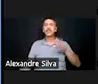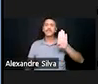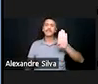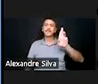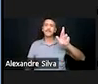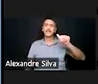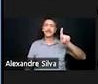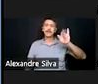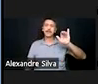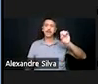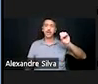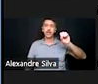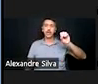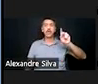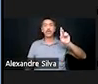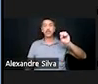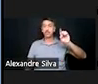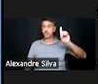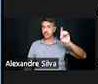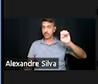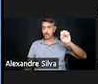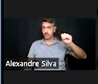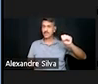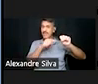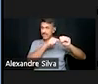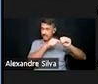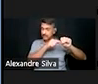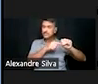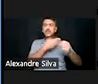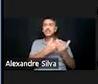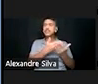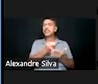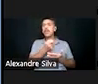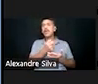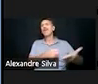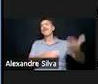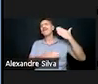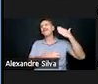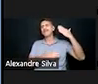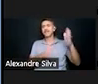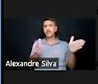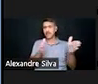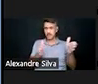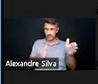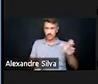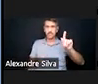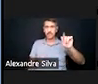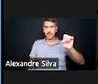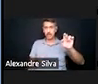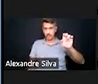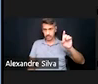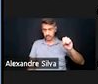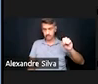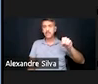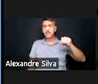grupo pouquíssimo estudado, mas que no passado da Terra, durante o Paleozoico, Mesozoico, foram muito importantes, mas que hoje têm